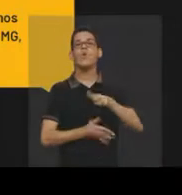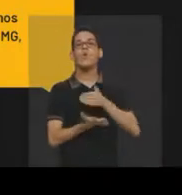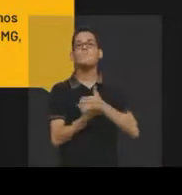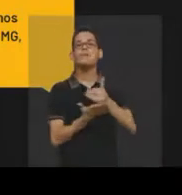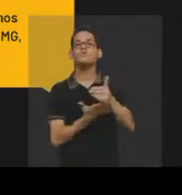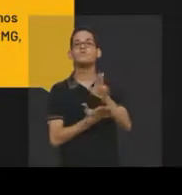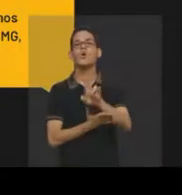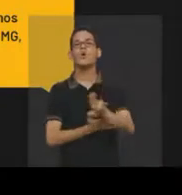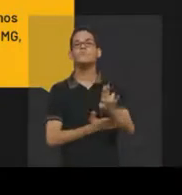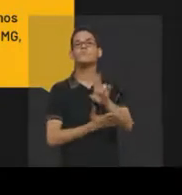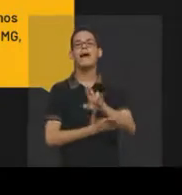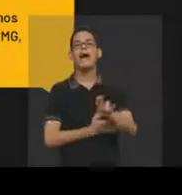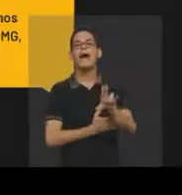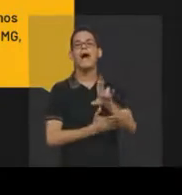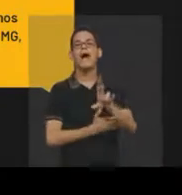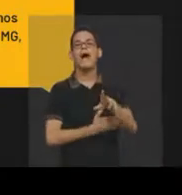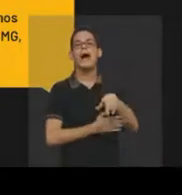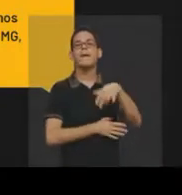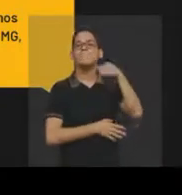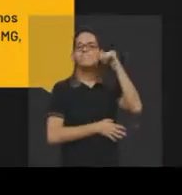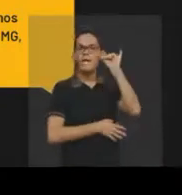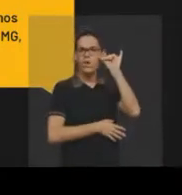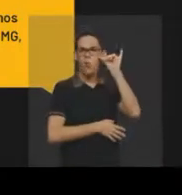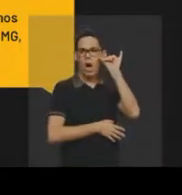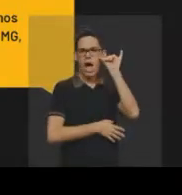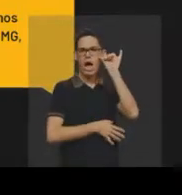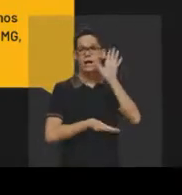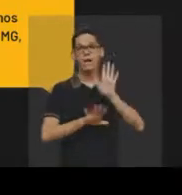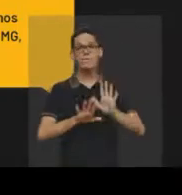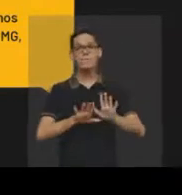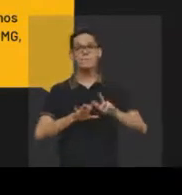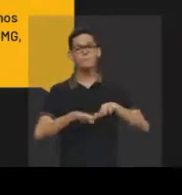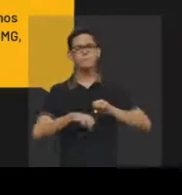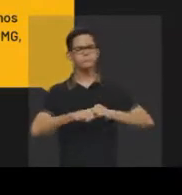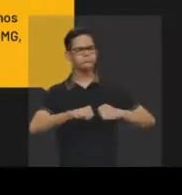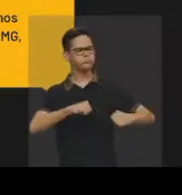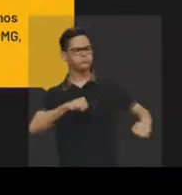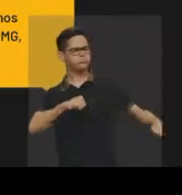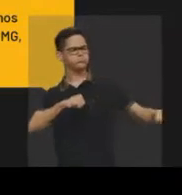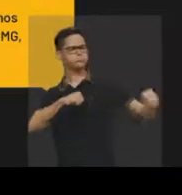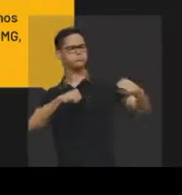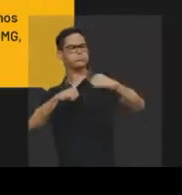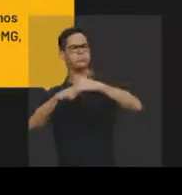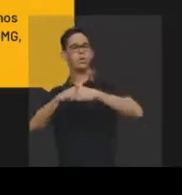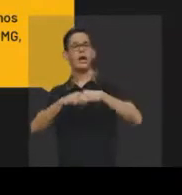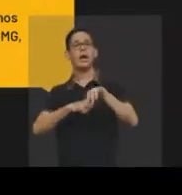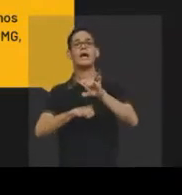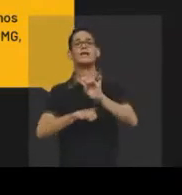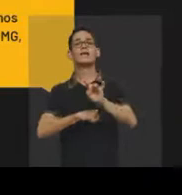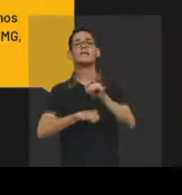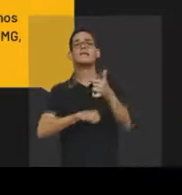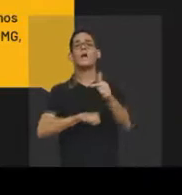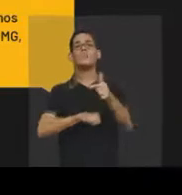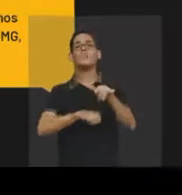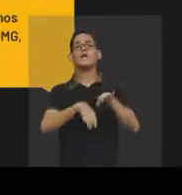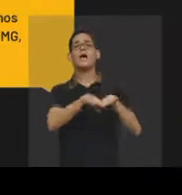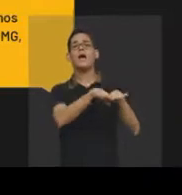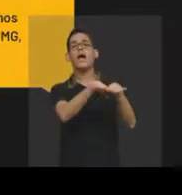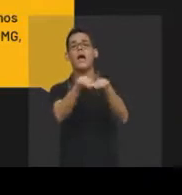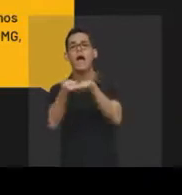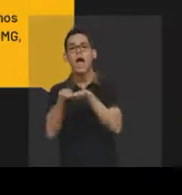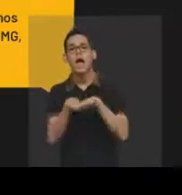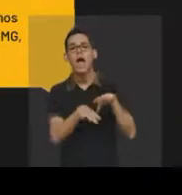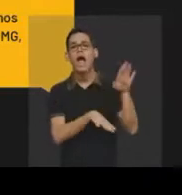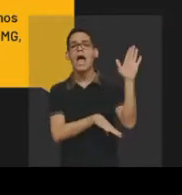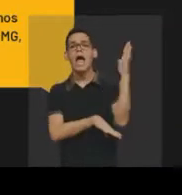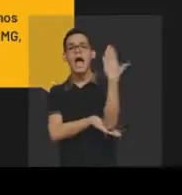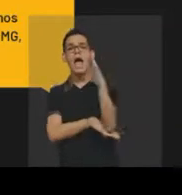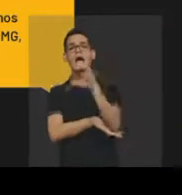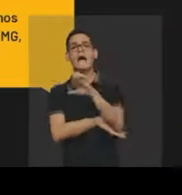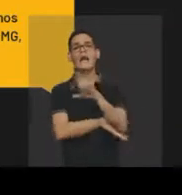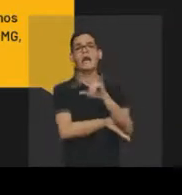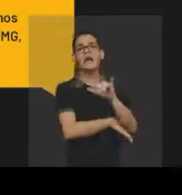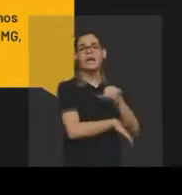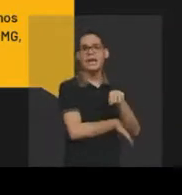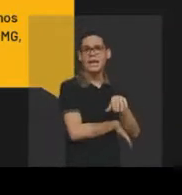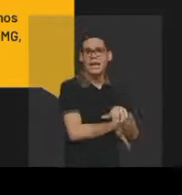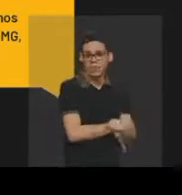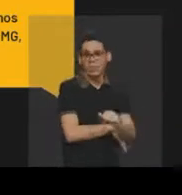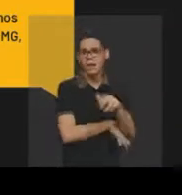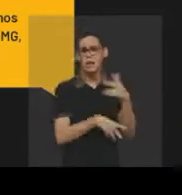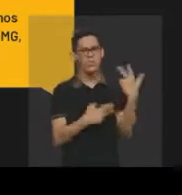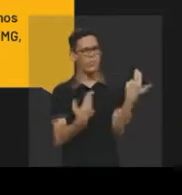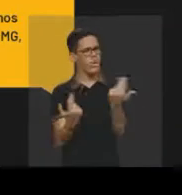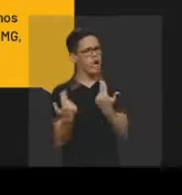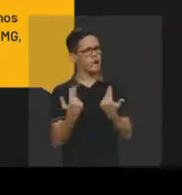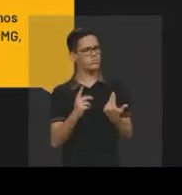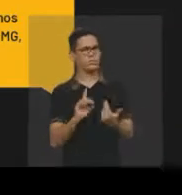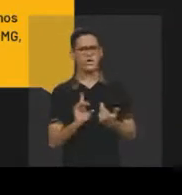nosso território é extremamente vasto. Não há uma uniformidade de clima, de vegetação, nada disso, né?